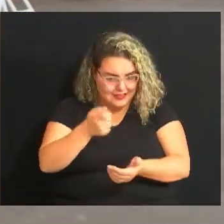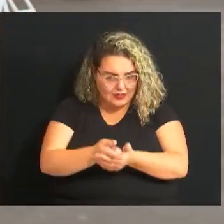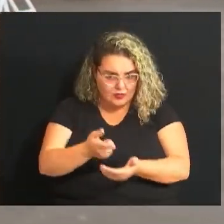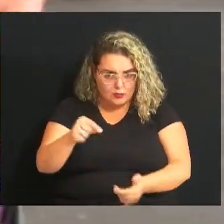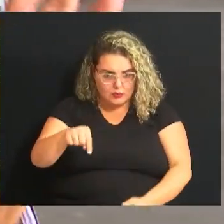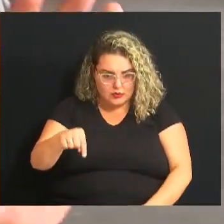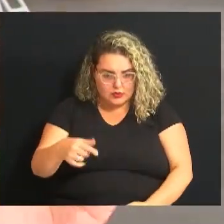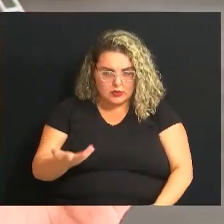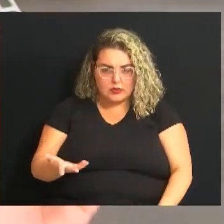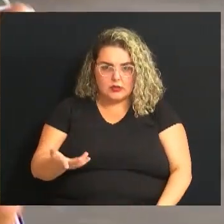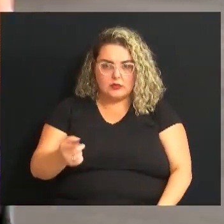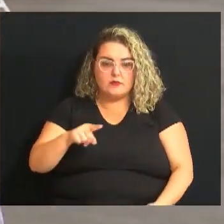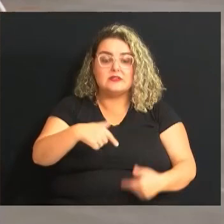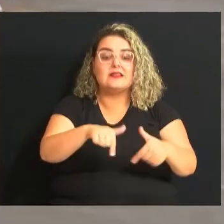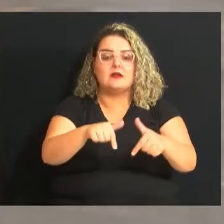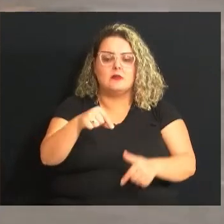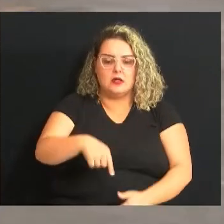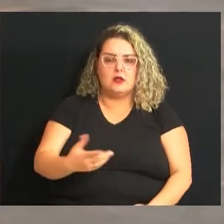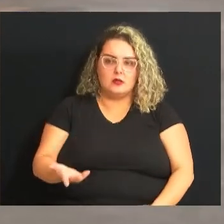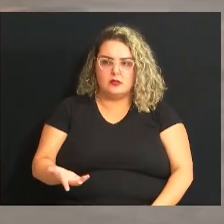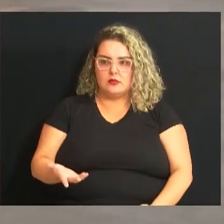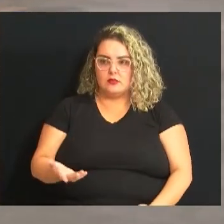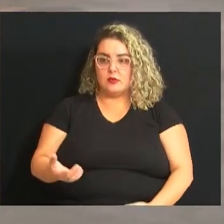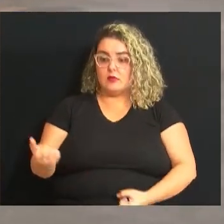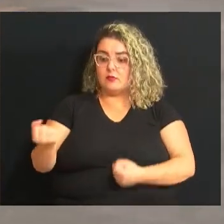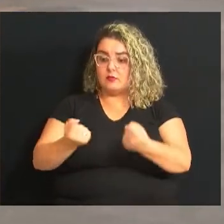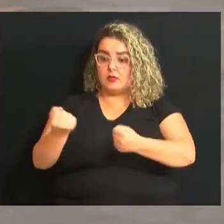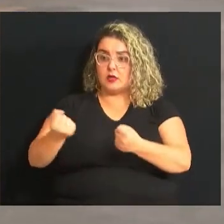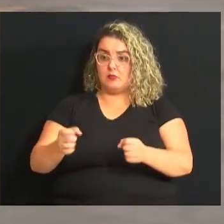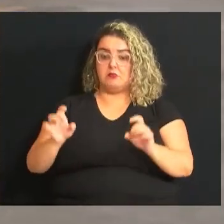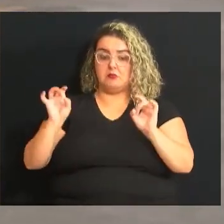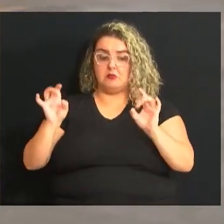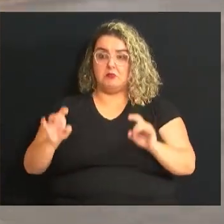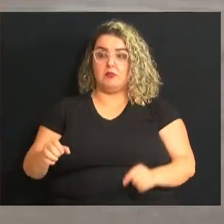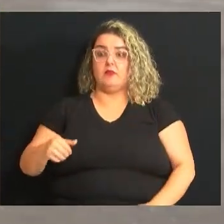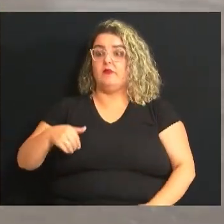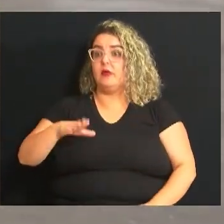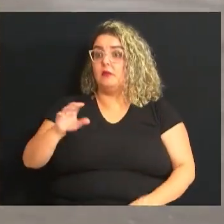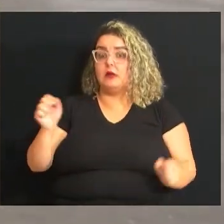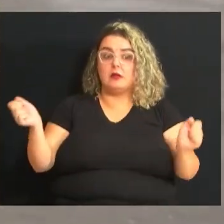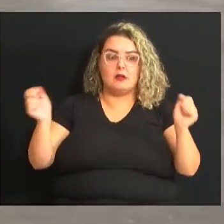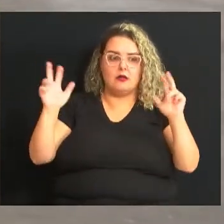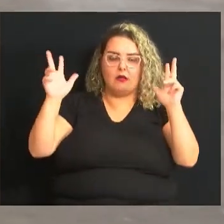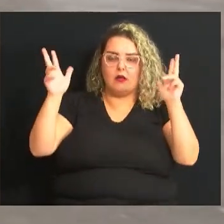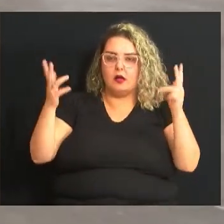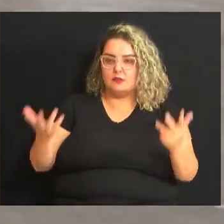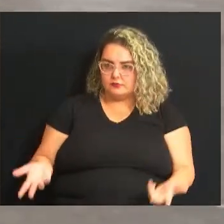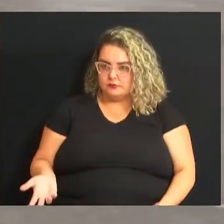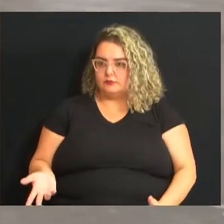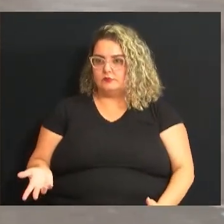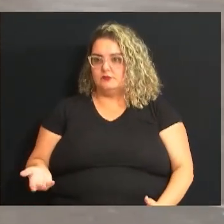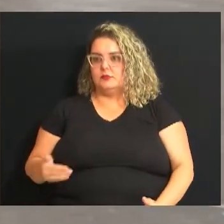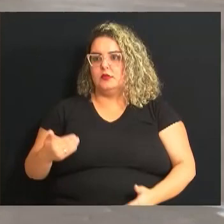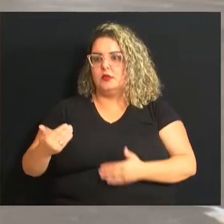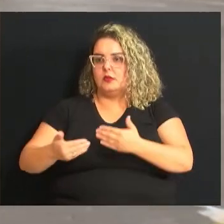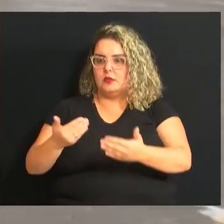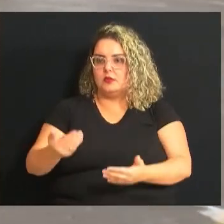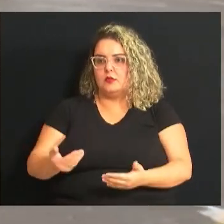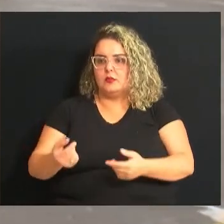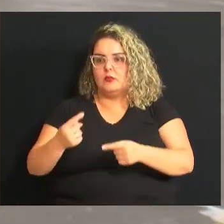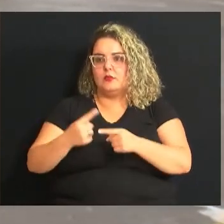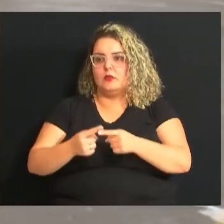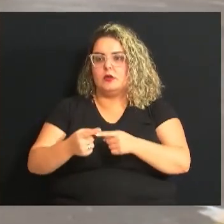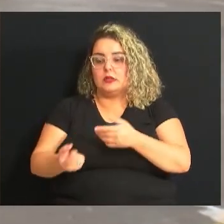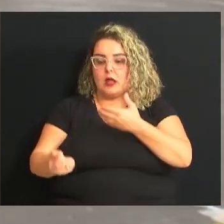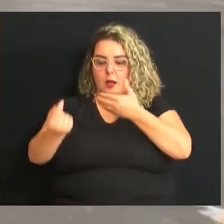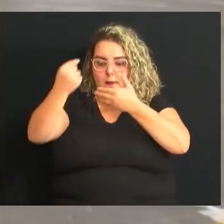Se for numa loja de carro, uma loja de produtos de luxo, isso fica mais gritante ainda, né? O processo, então,